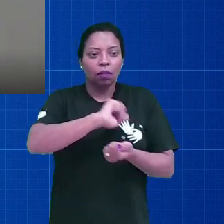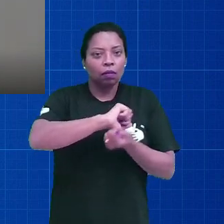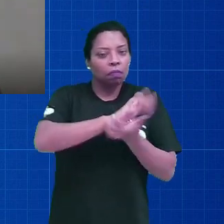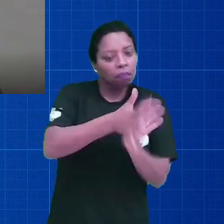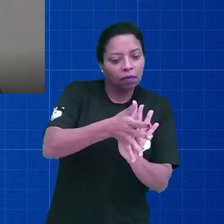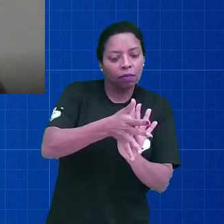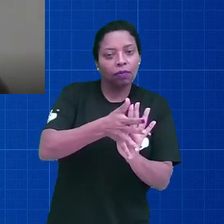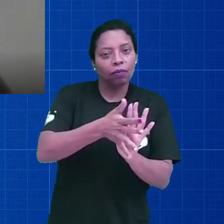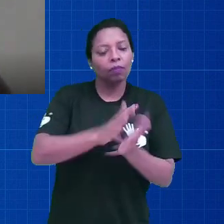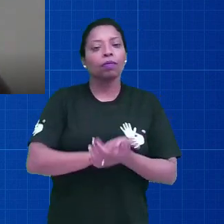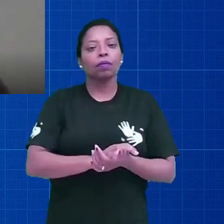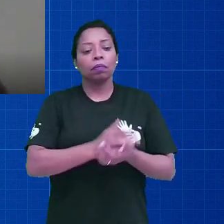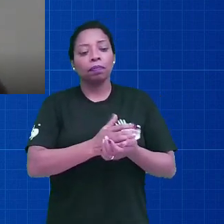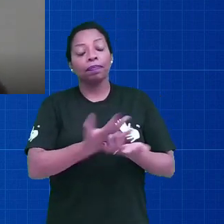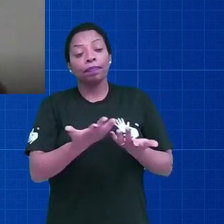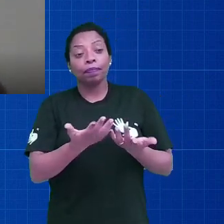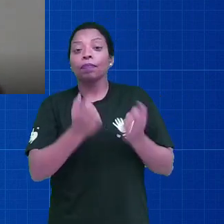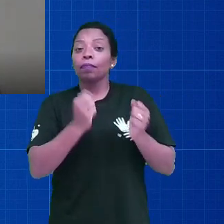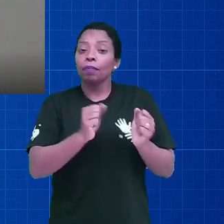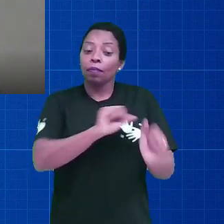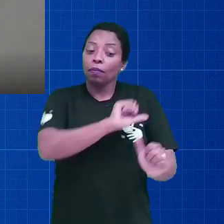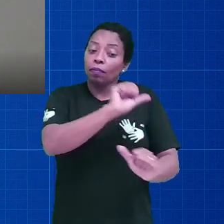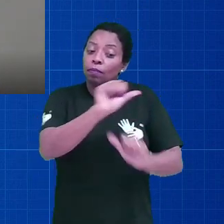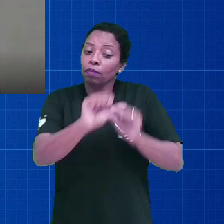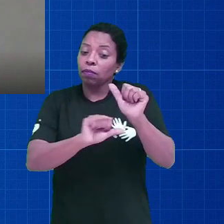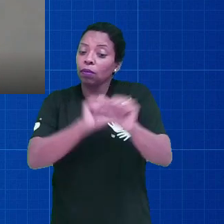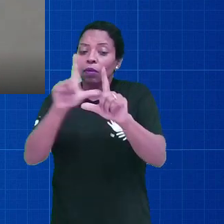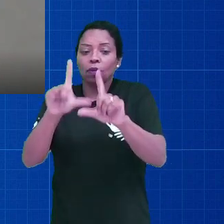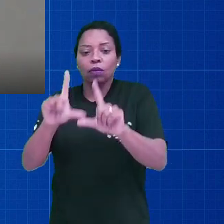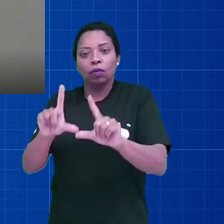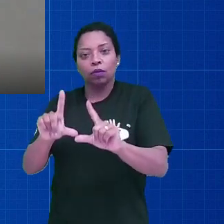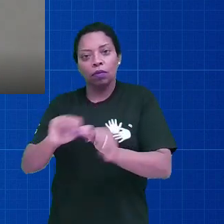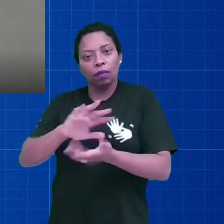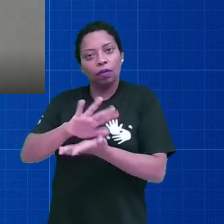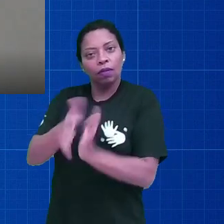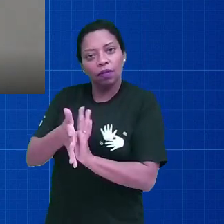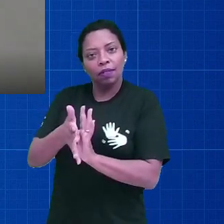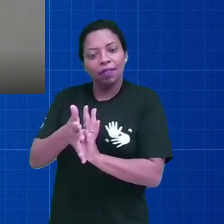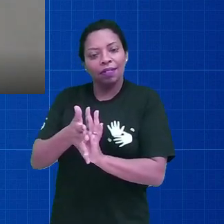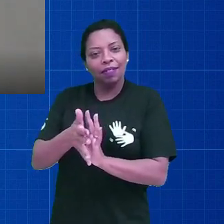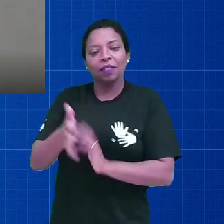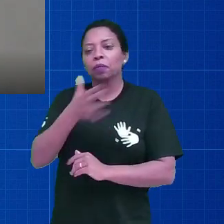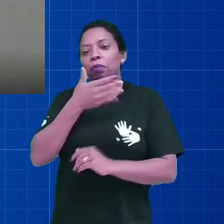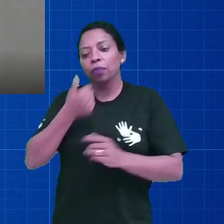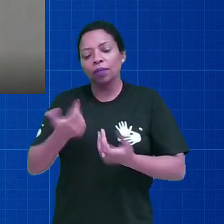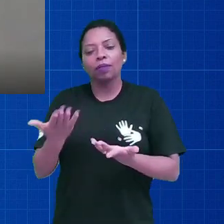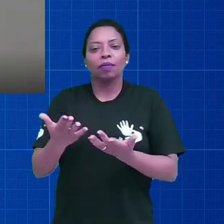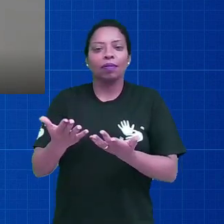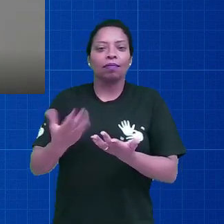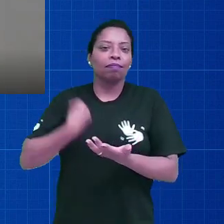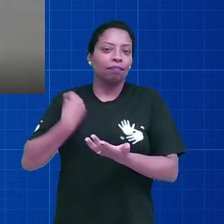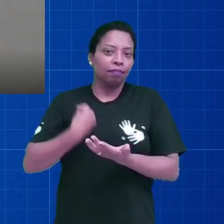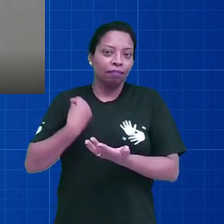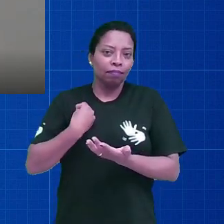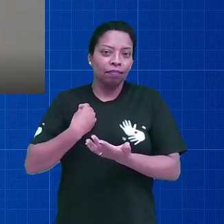digamos, impactos, né? E outros nós temos mitigado. Então, acho que assim, o caminho